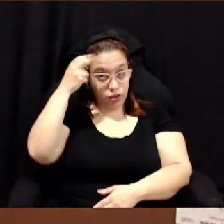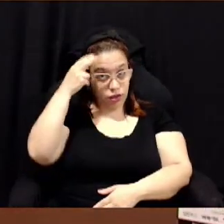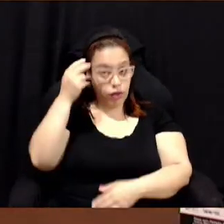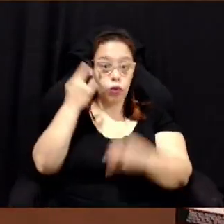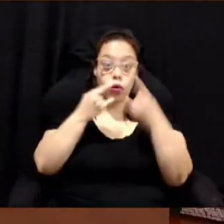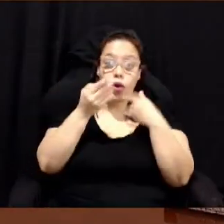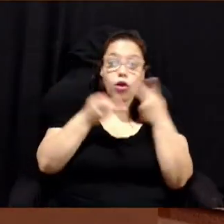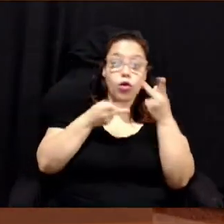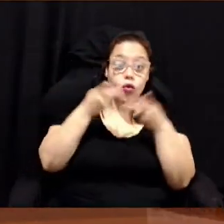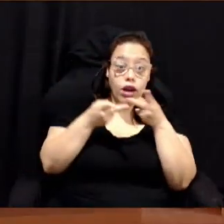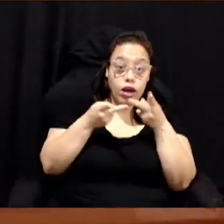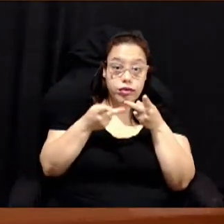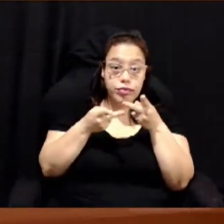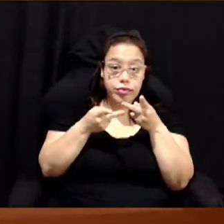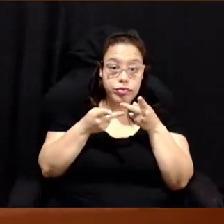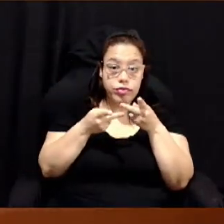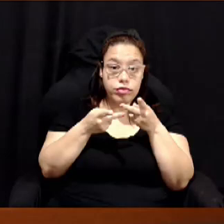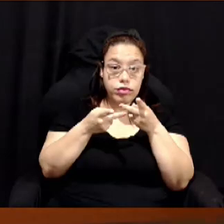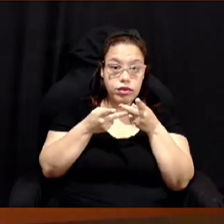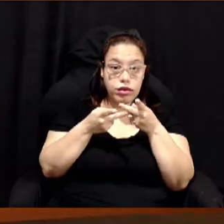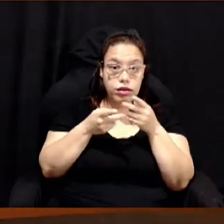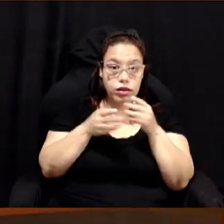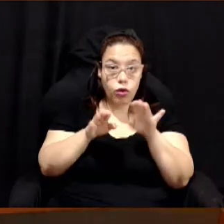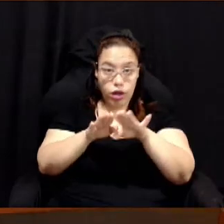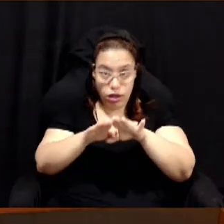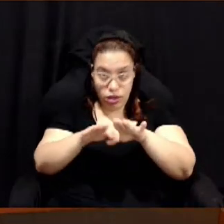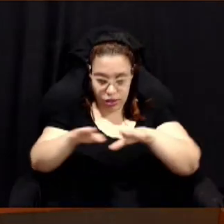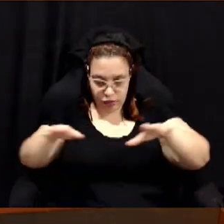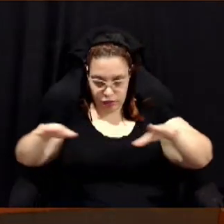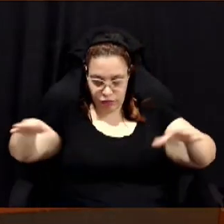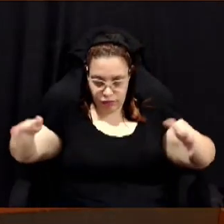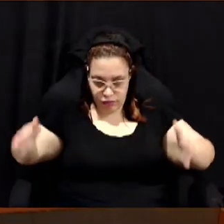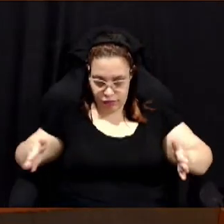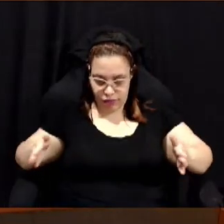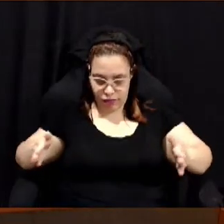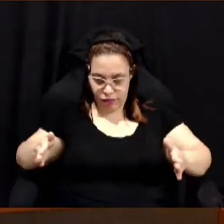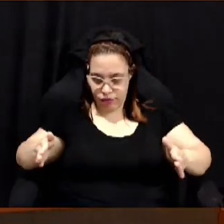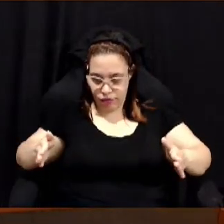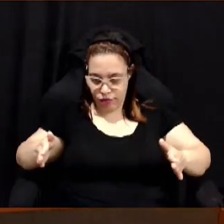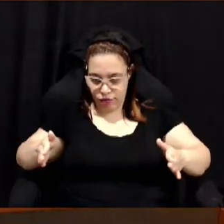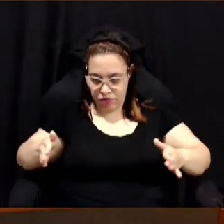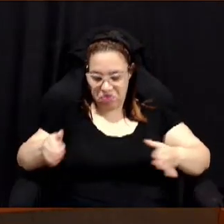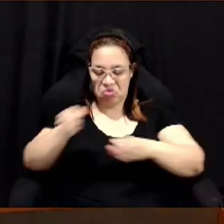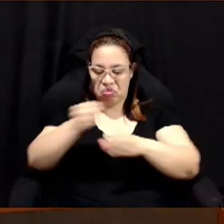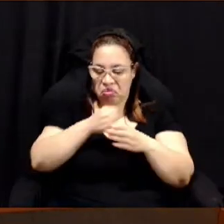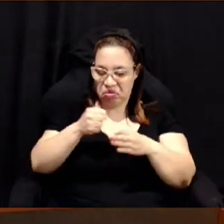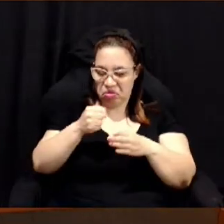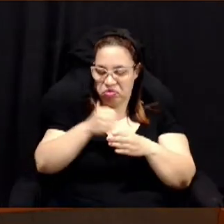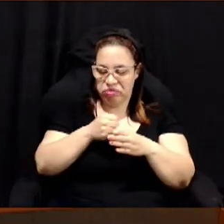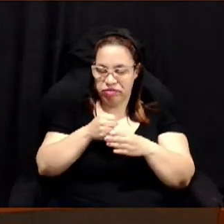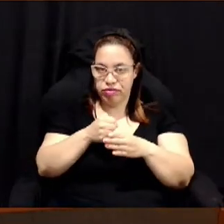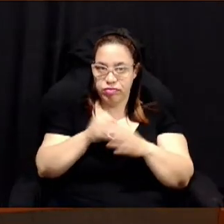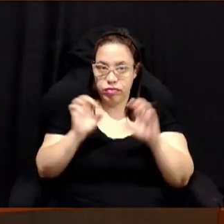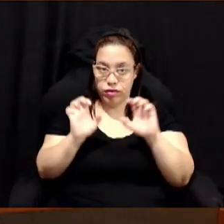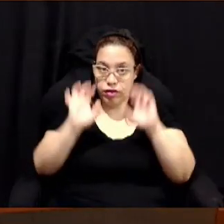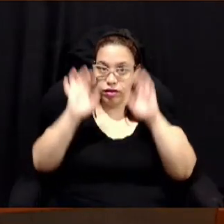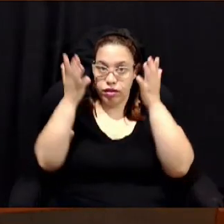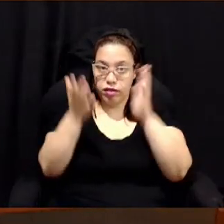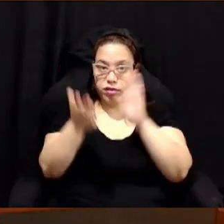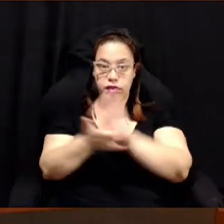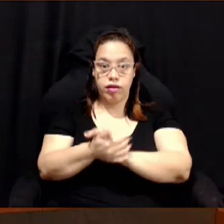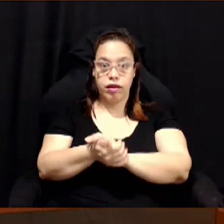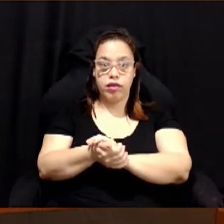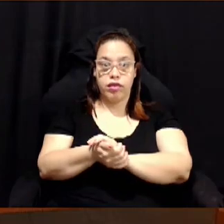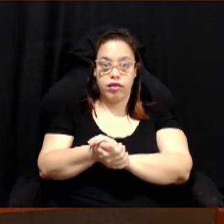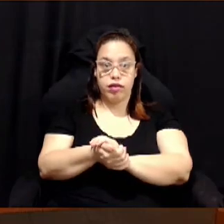Que essa maratona de gastronomia, né, esse festival gastronômico que acontece